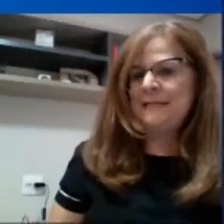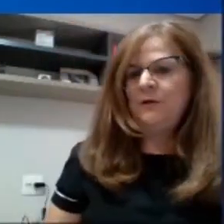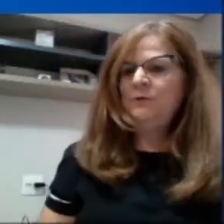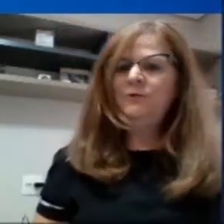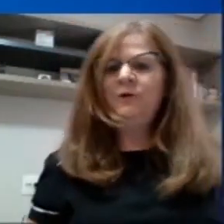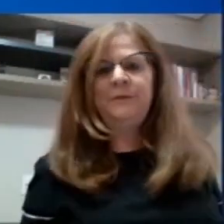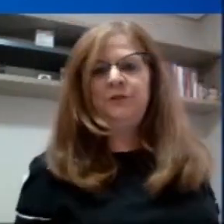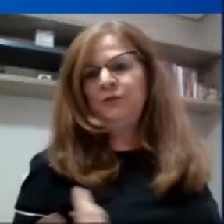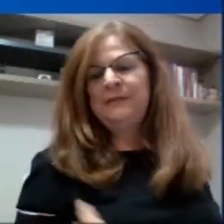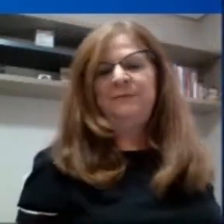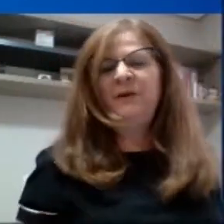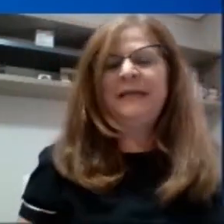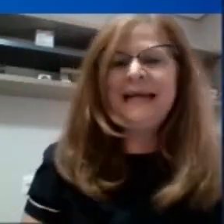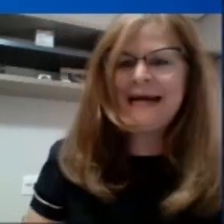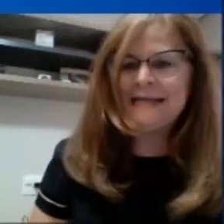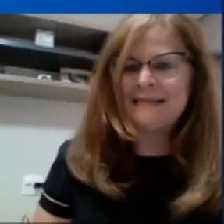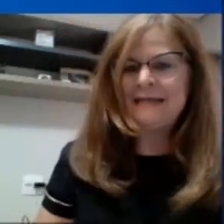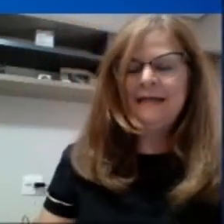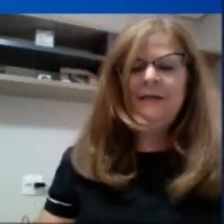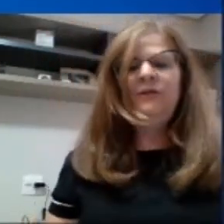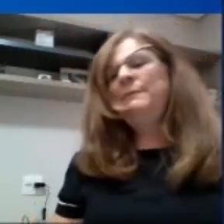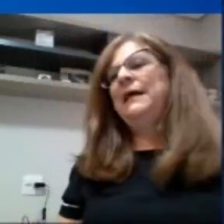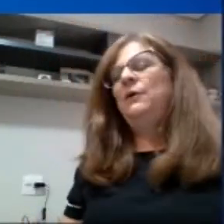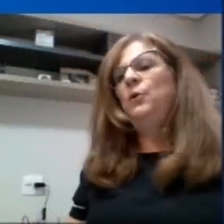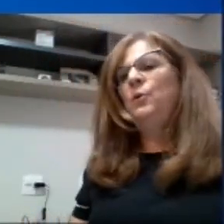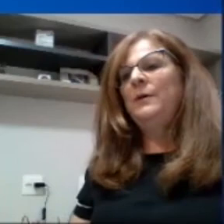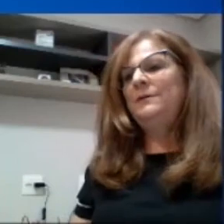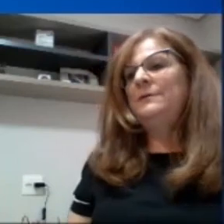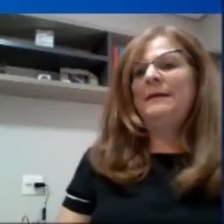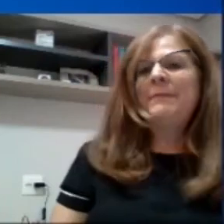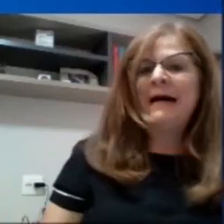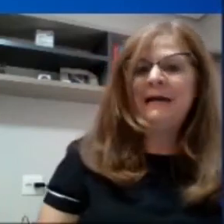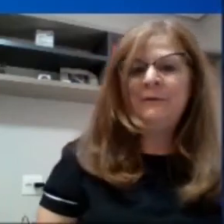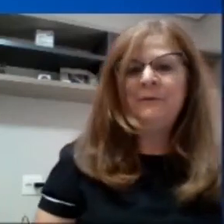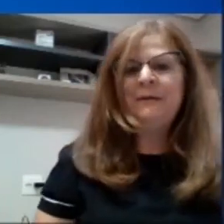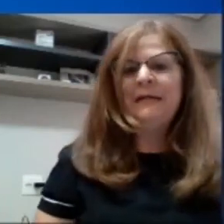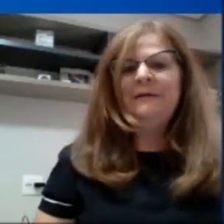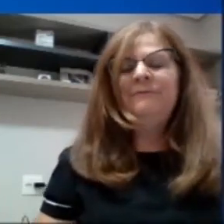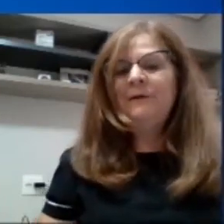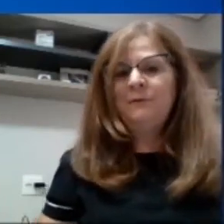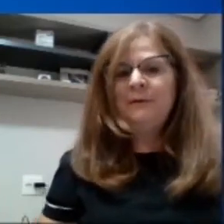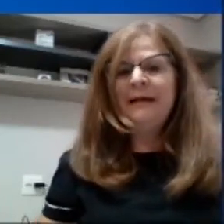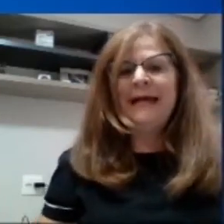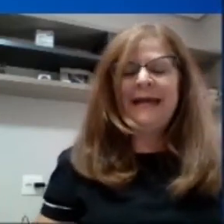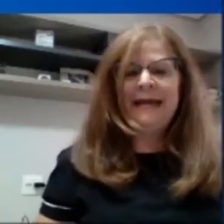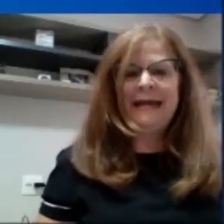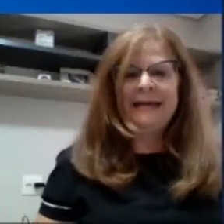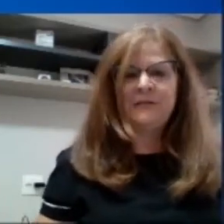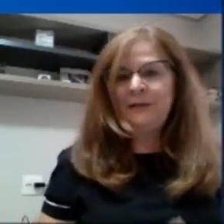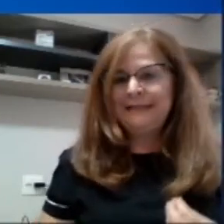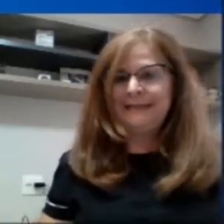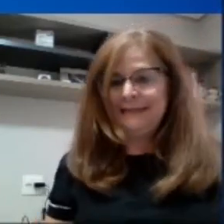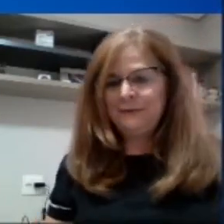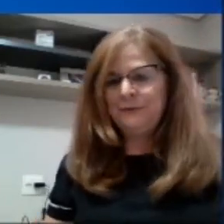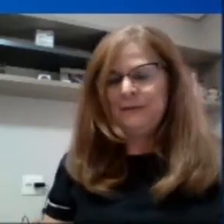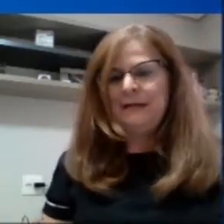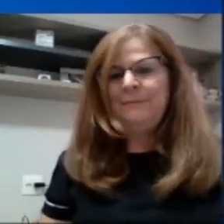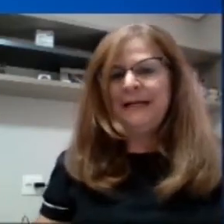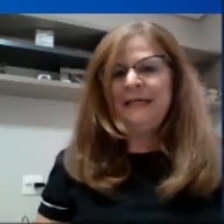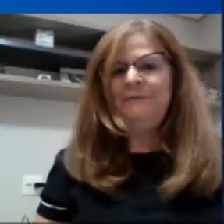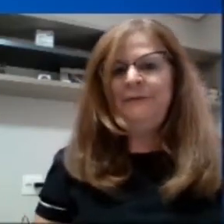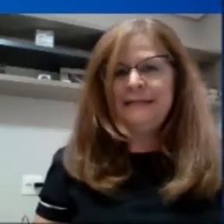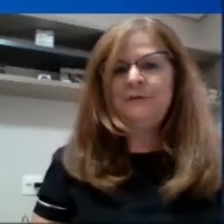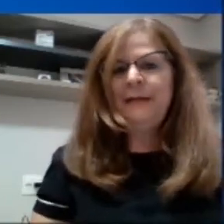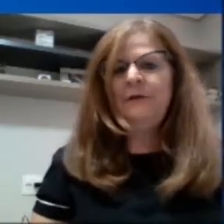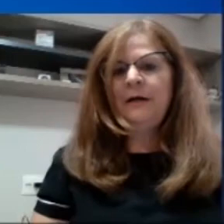vocês, o nome de todos que moram em casa, nome da rua, do trabalho. Vão soletrando para